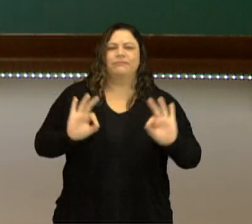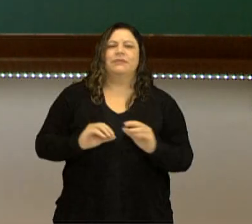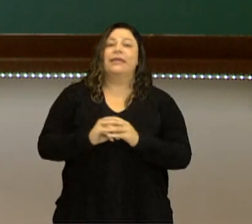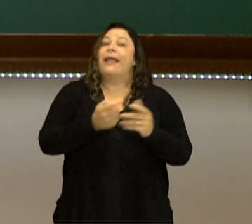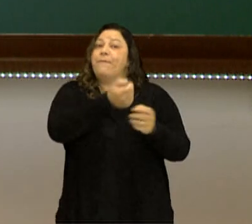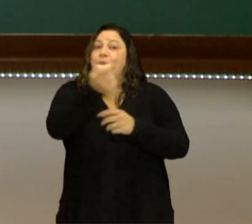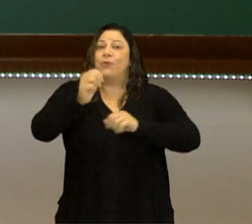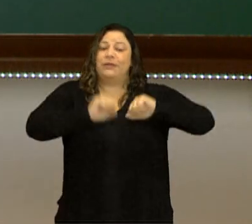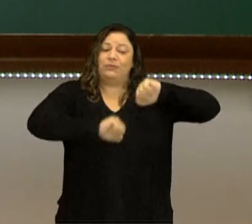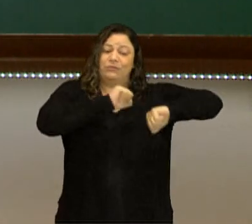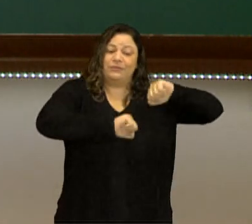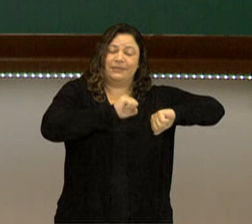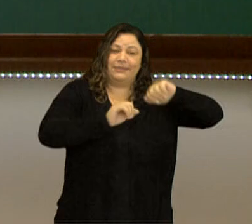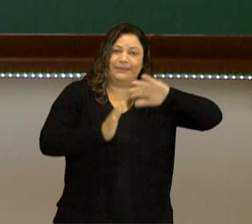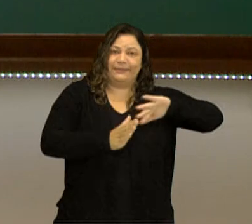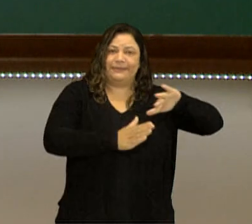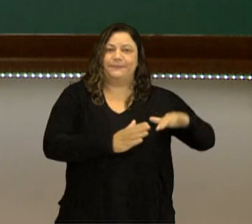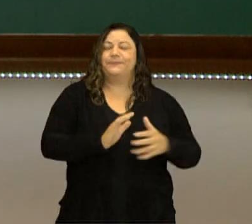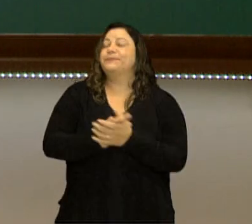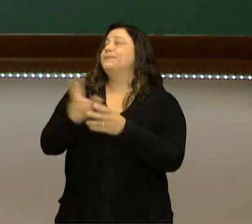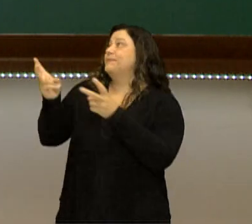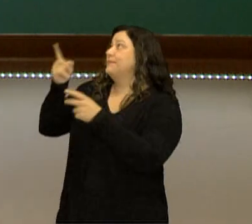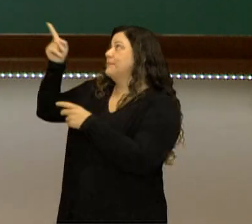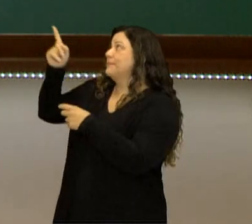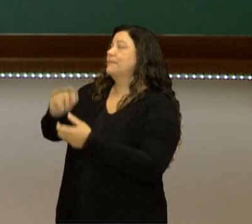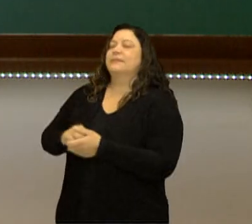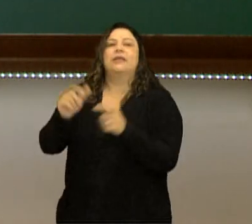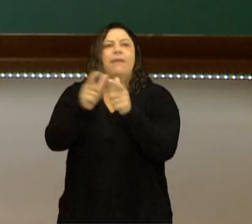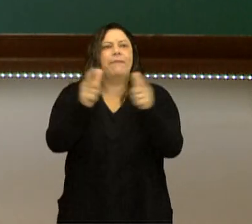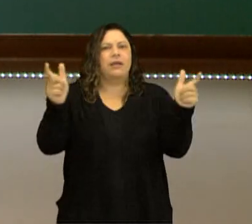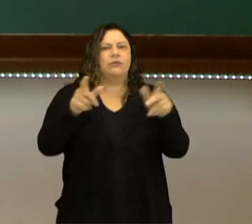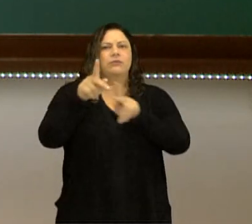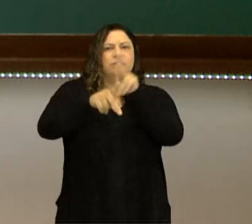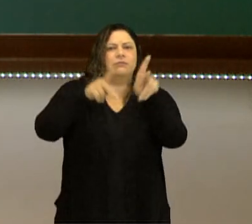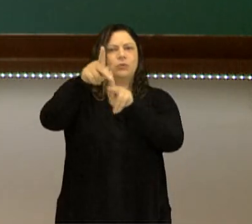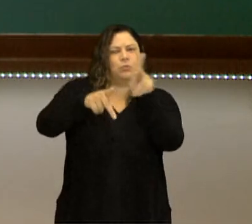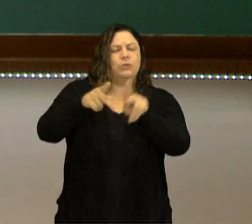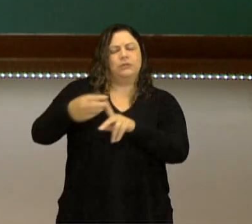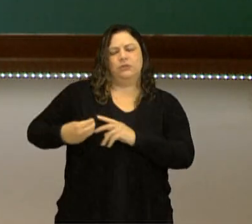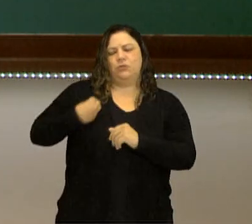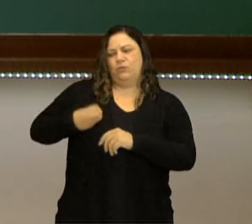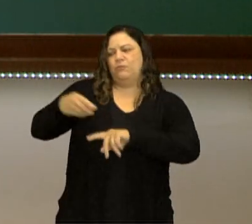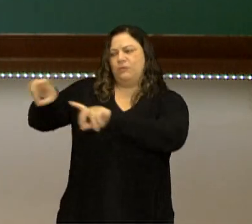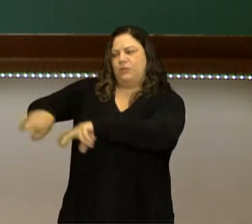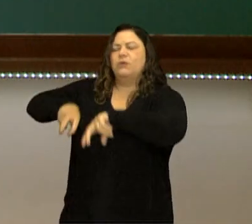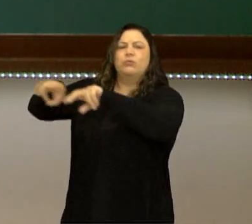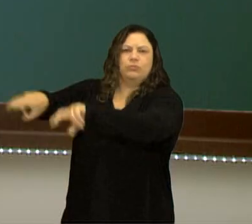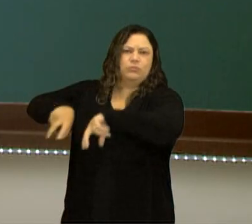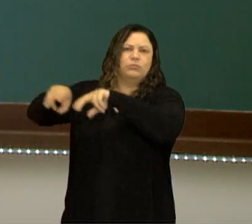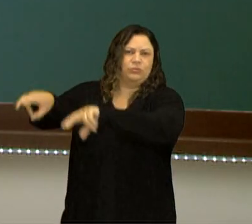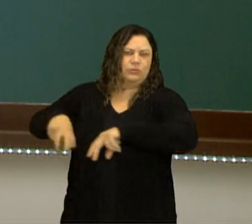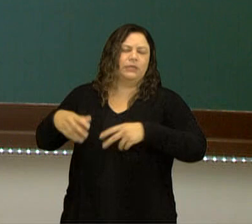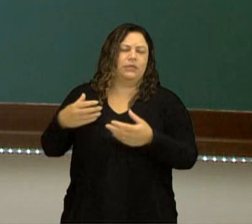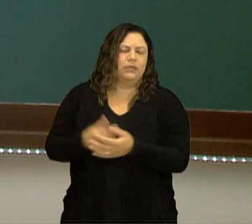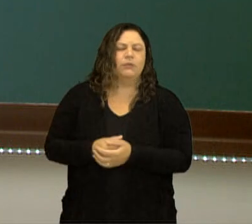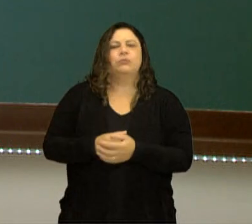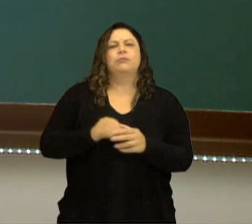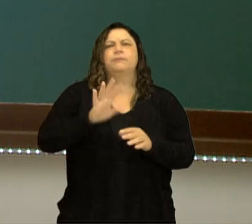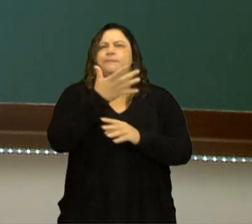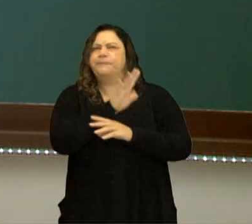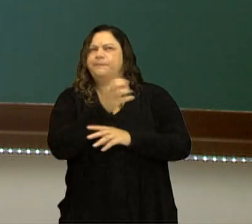perto? Bom, a maioria da população russa, ela vivia no campo. Cerca ali, um pouco mais